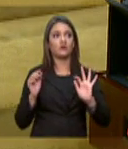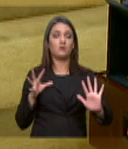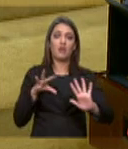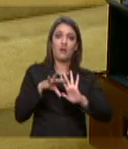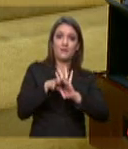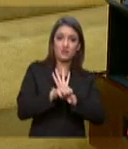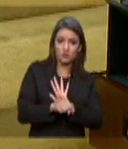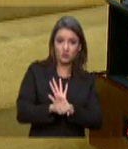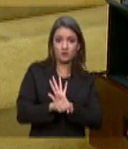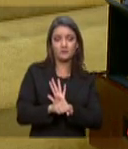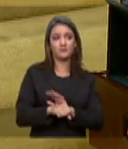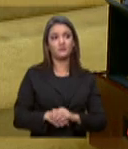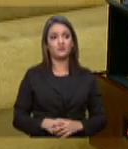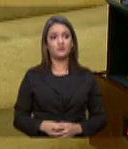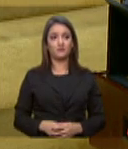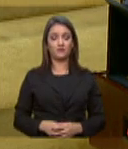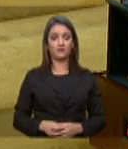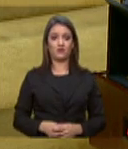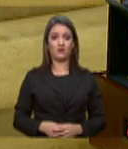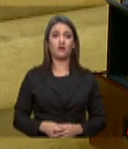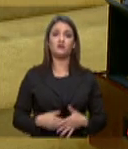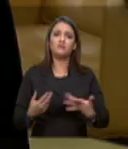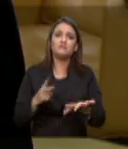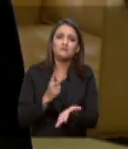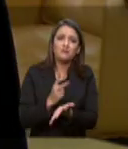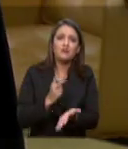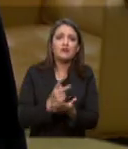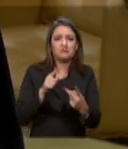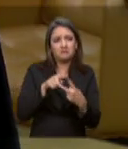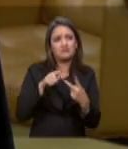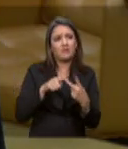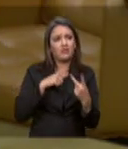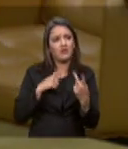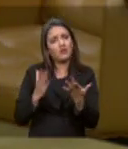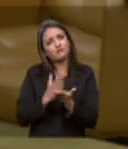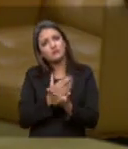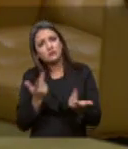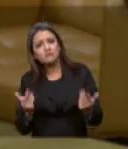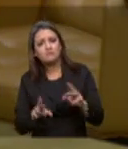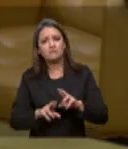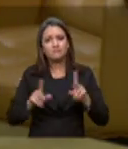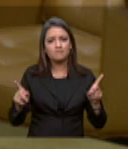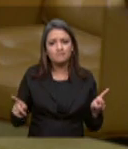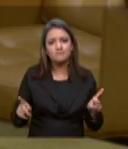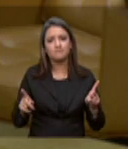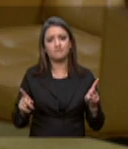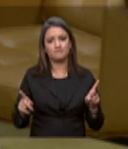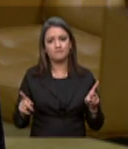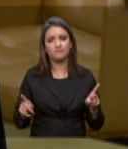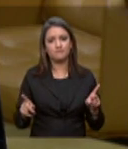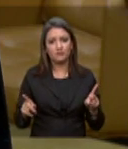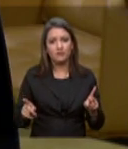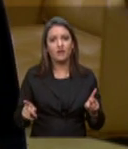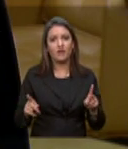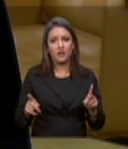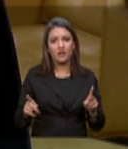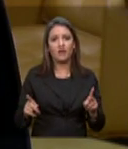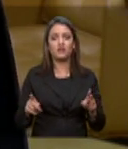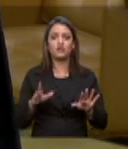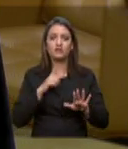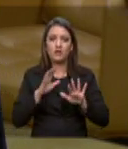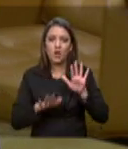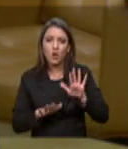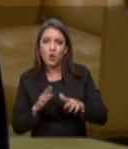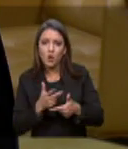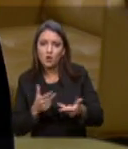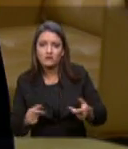amazônica, da Amazônia. Apesar das peculiaridades de cada ação, com seus pressupostos específicos de cabimento,